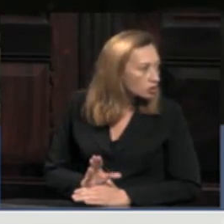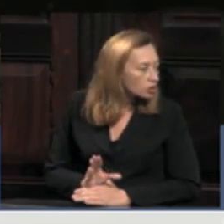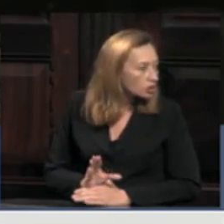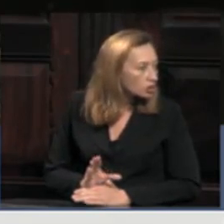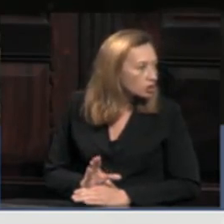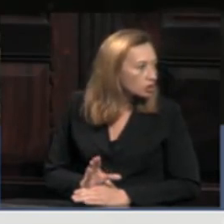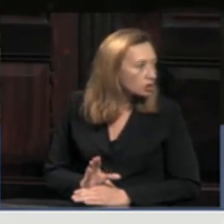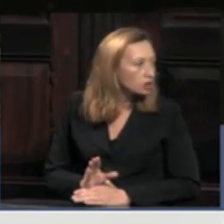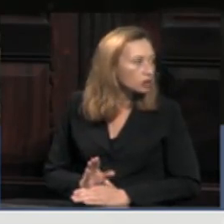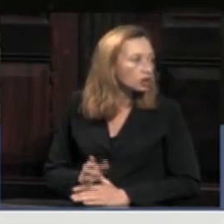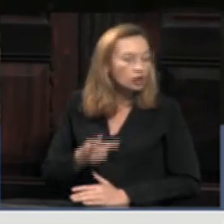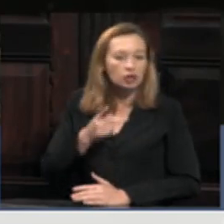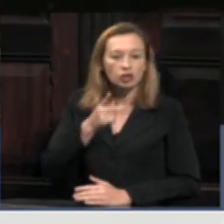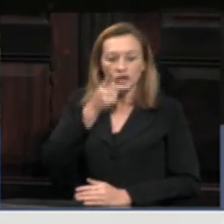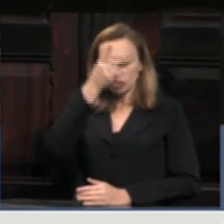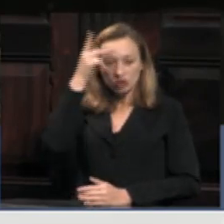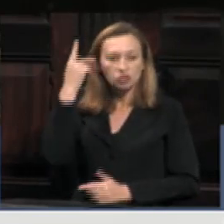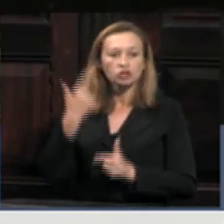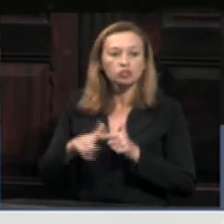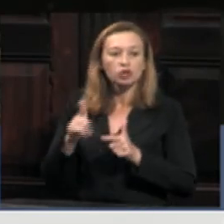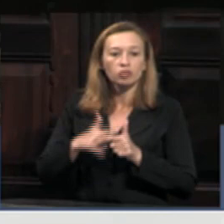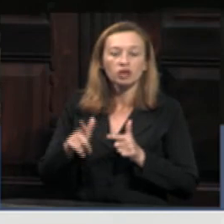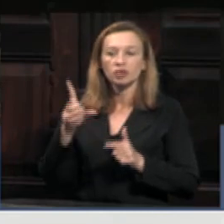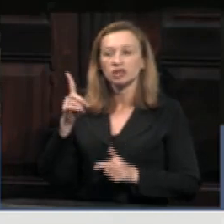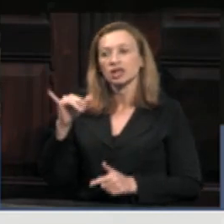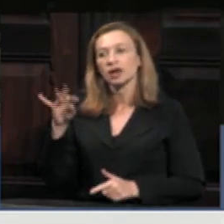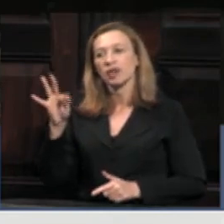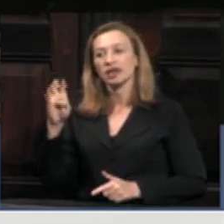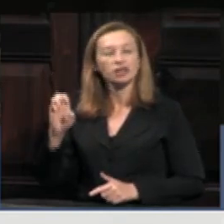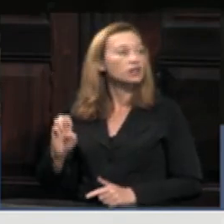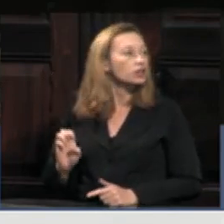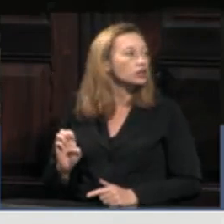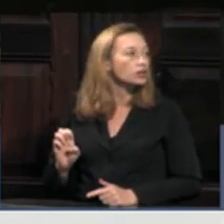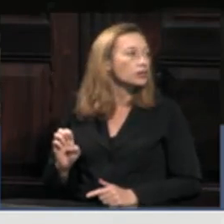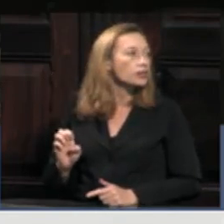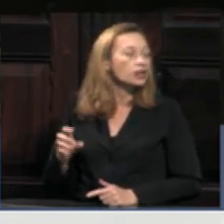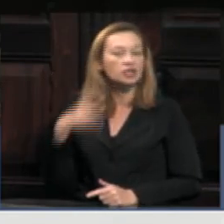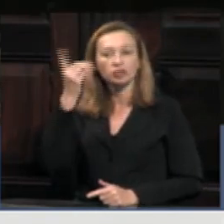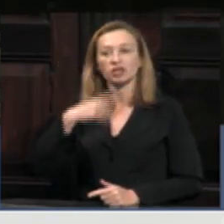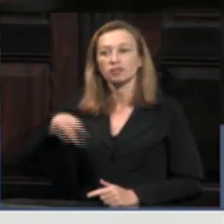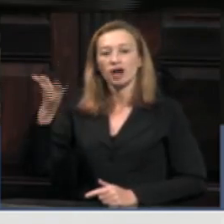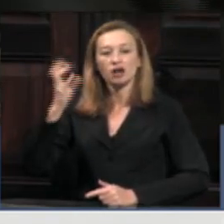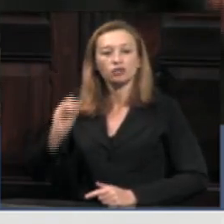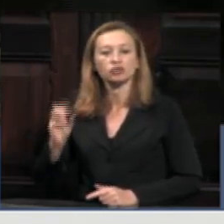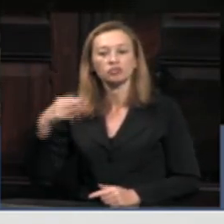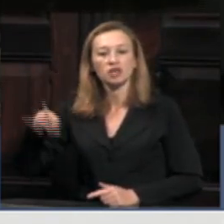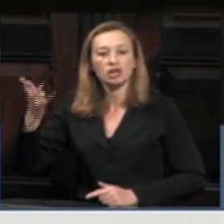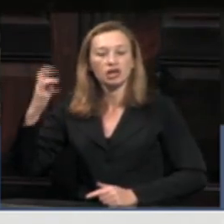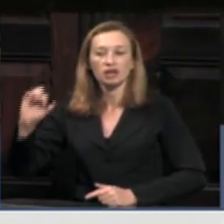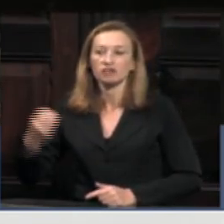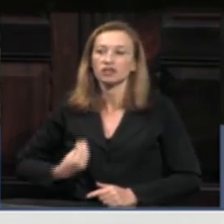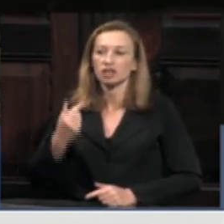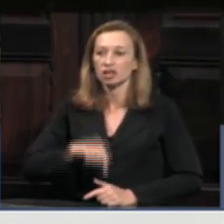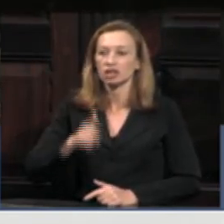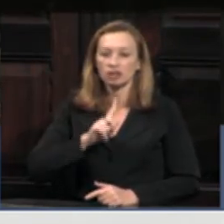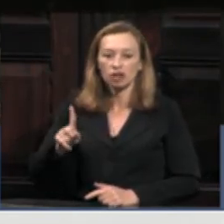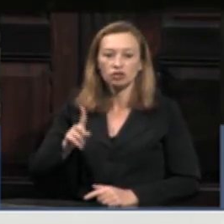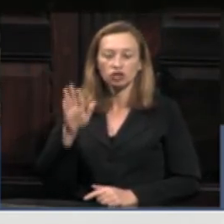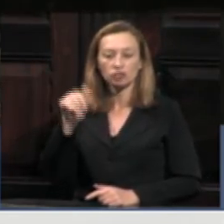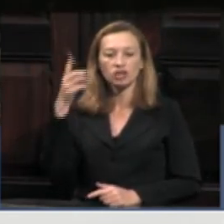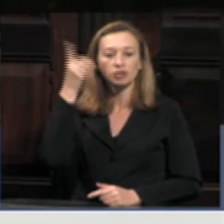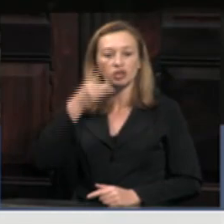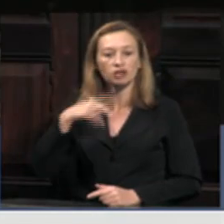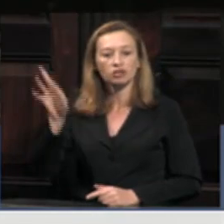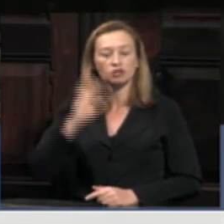da outras providências. Pendente parecer da Comissão de Emendas Constitucionais, deputado Marcos Miller. Não estando presente, designo o deputado Luiz